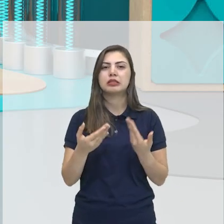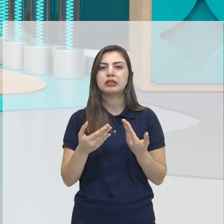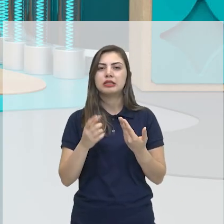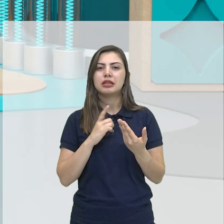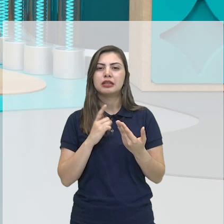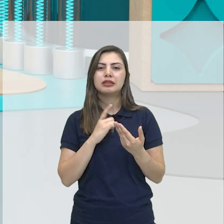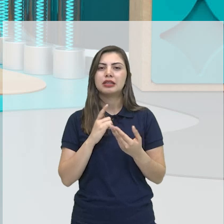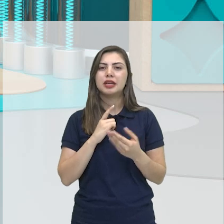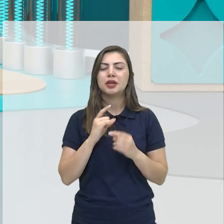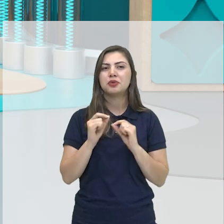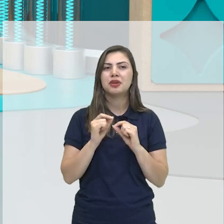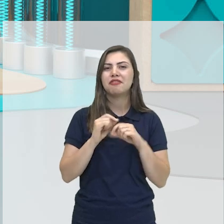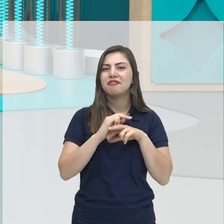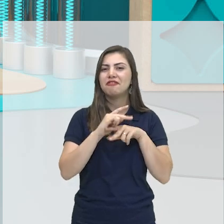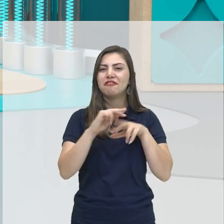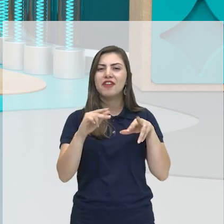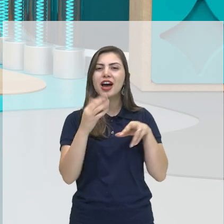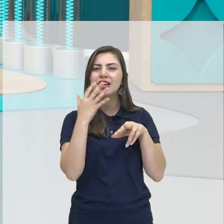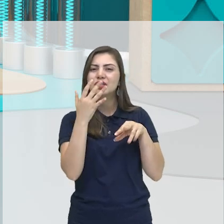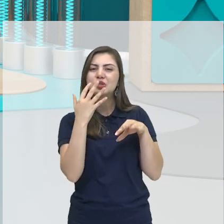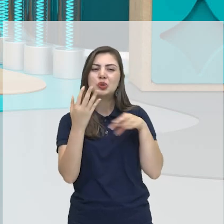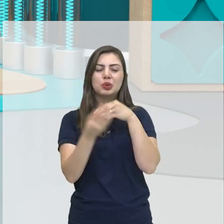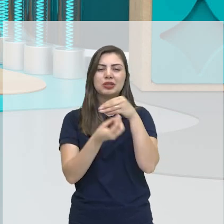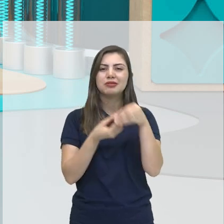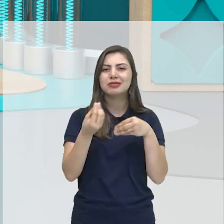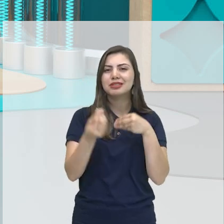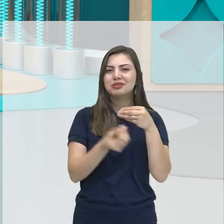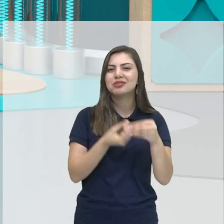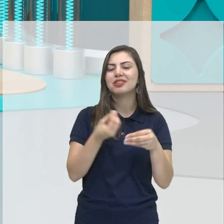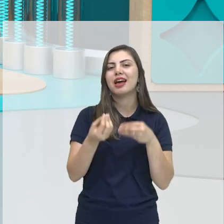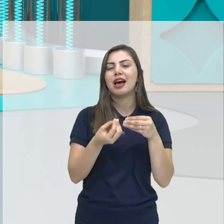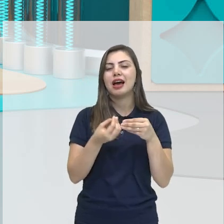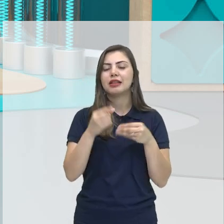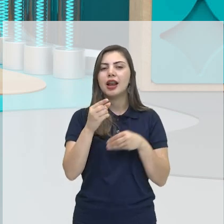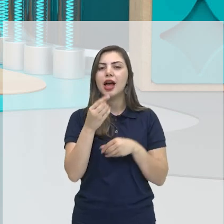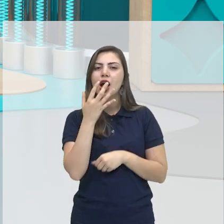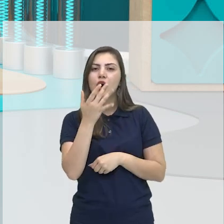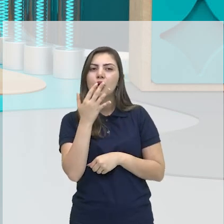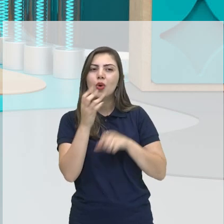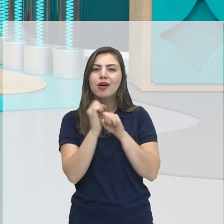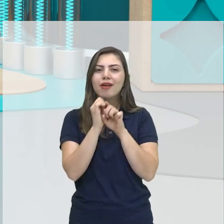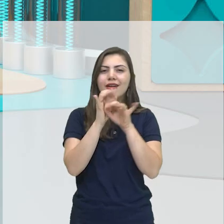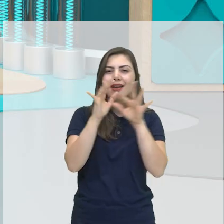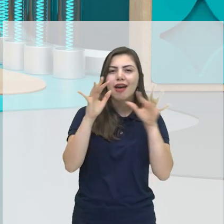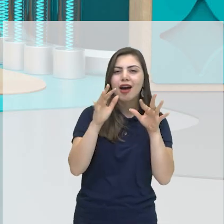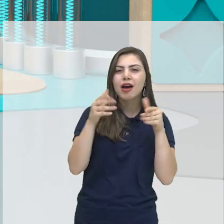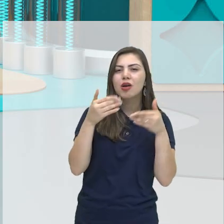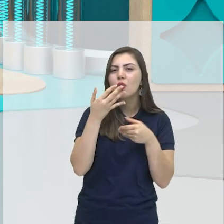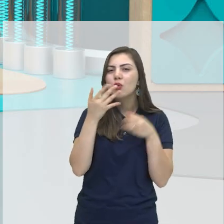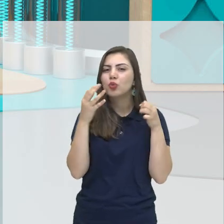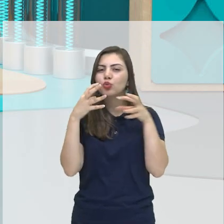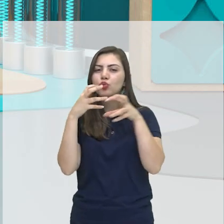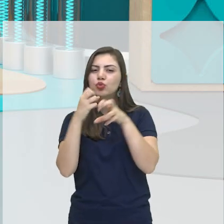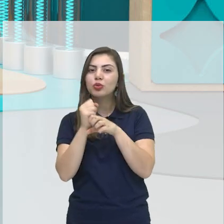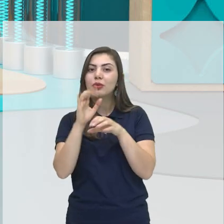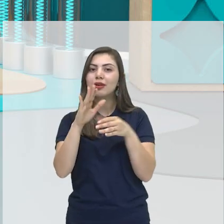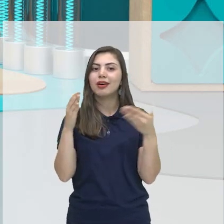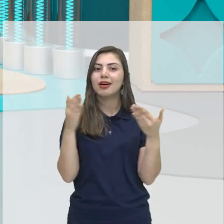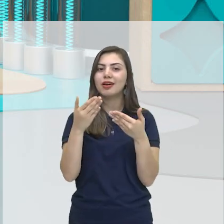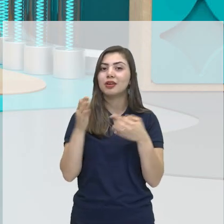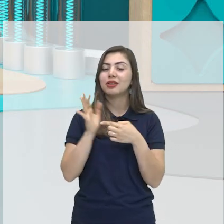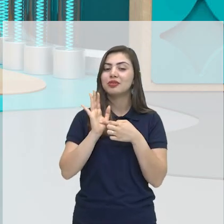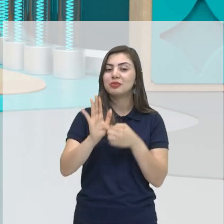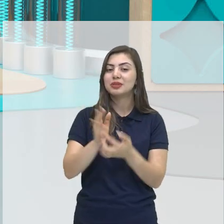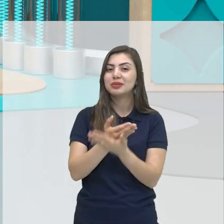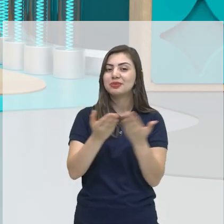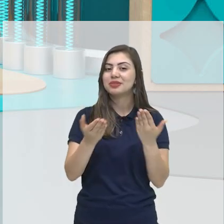gente identifica muito nas obras cubistas essa existência de linhas, né, cortadas, cruzadas. A gente tem também